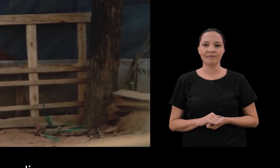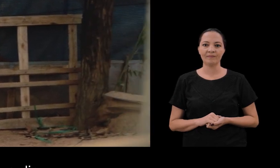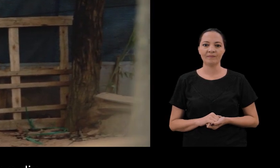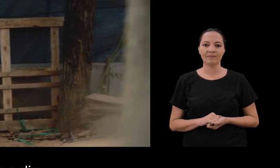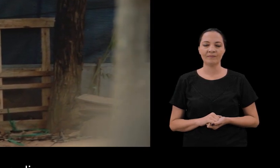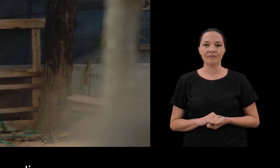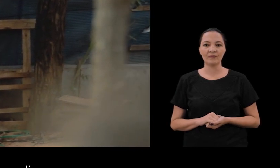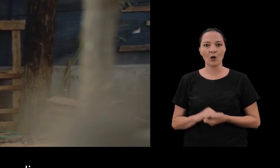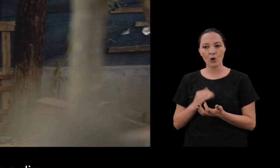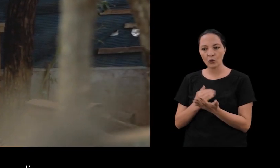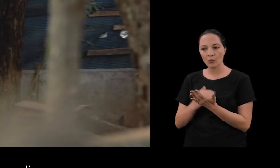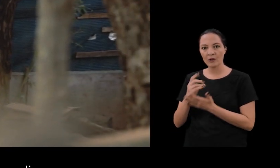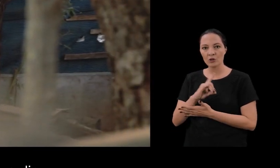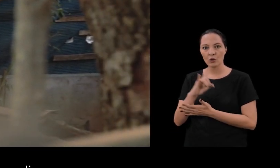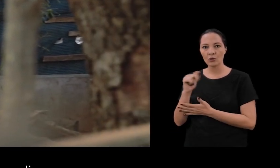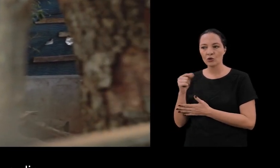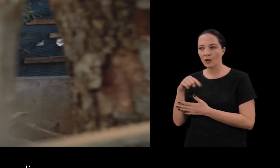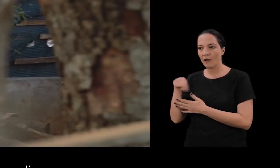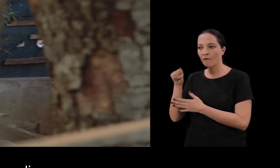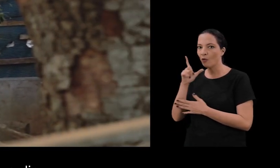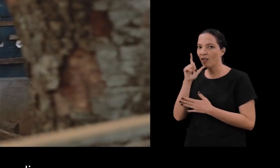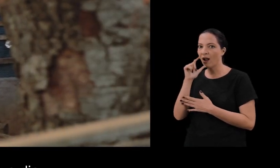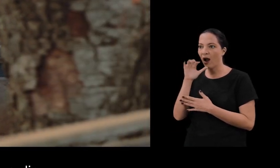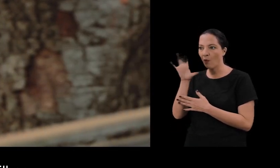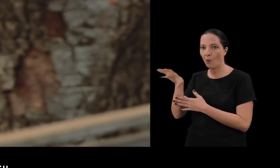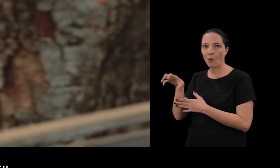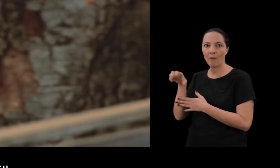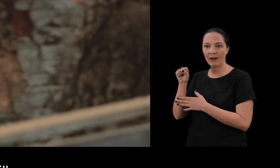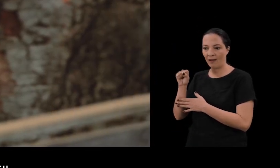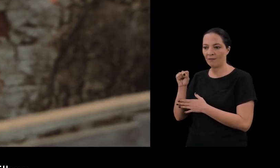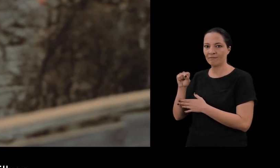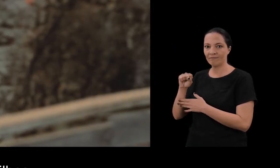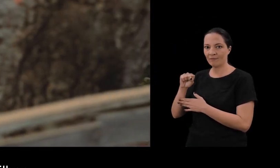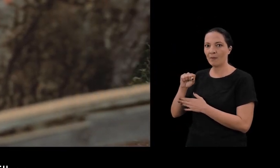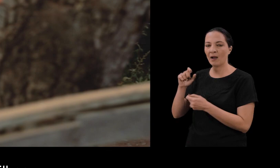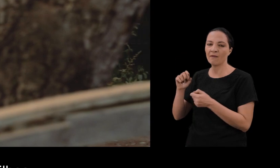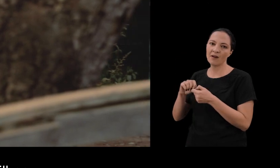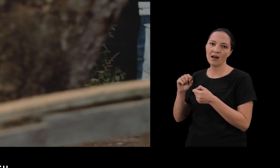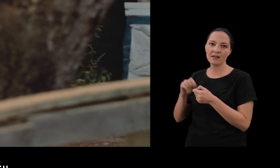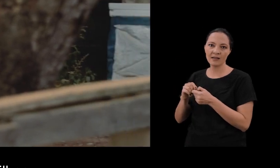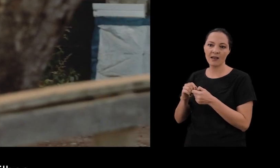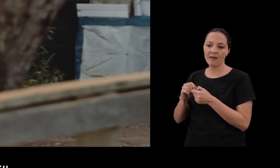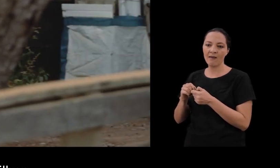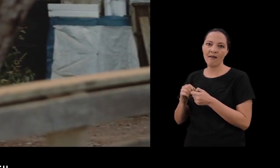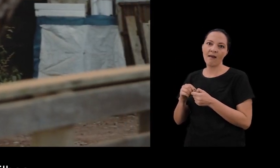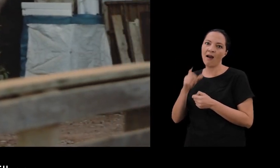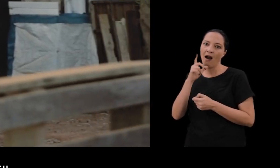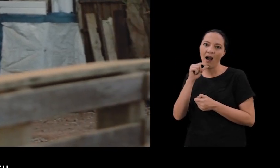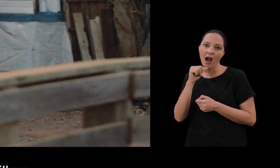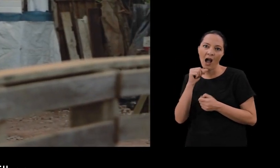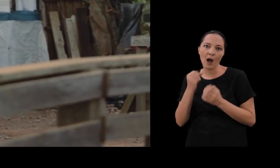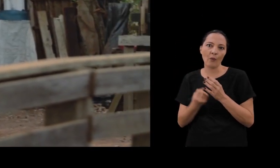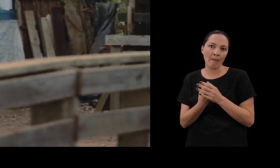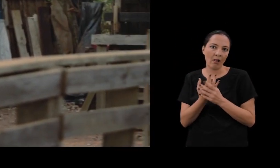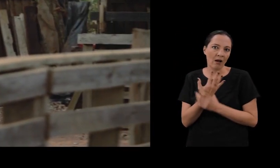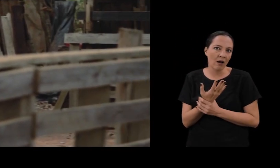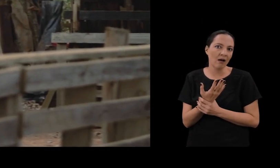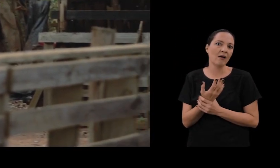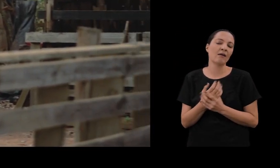Amanheceu o dia, tirando água do poço, para encher as vasilhas para poder molhar as plantas.